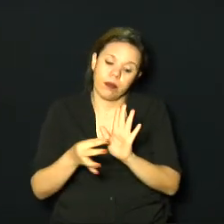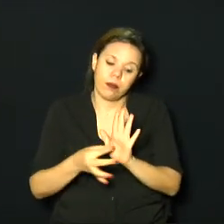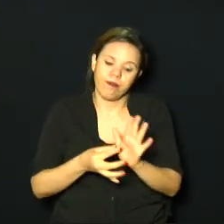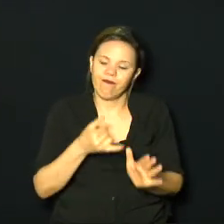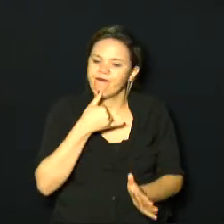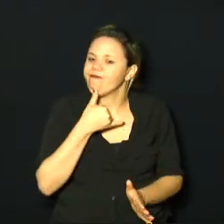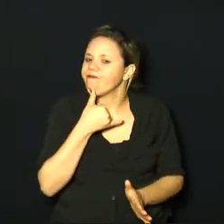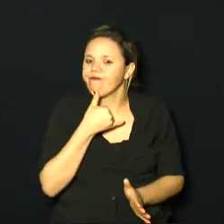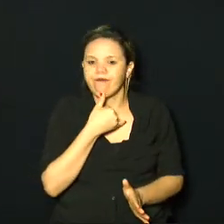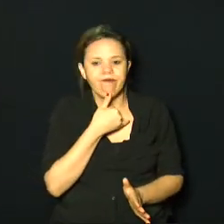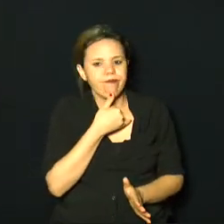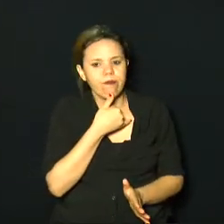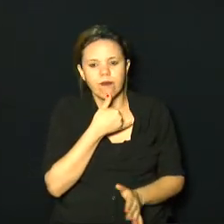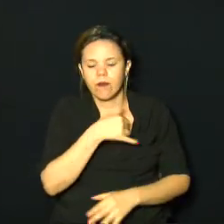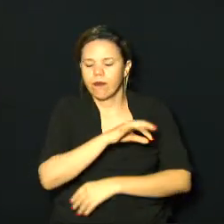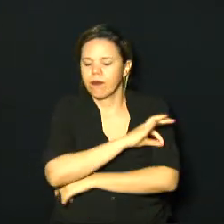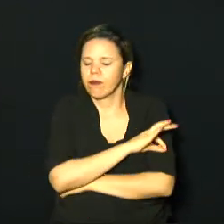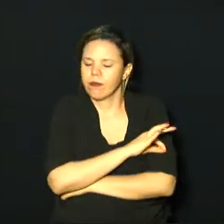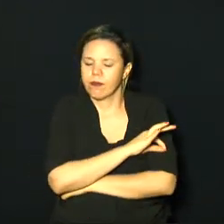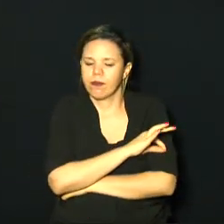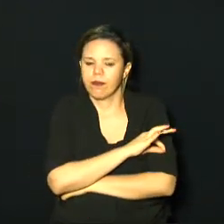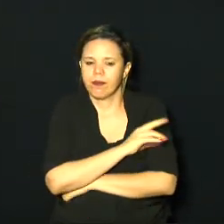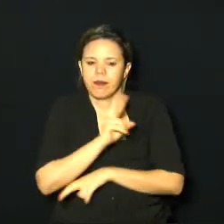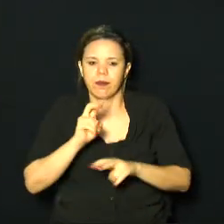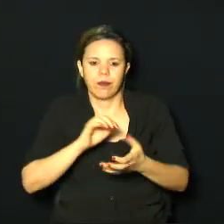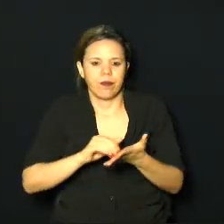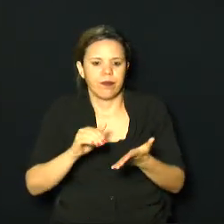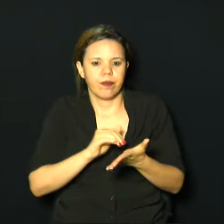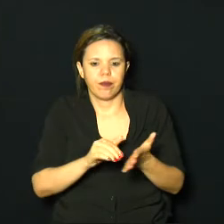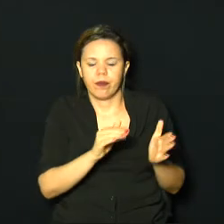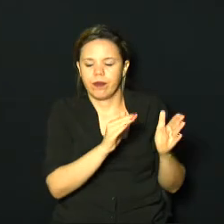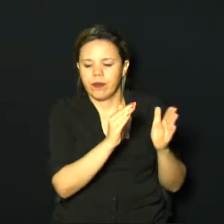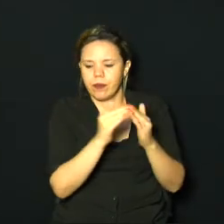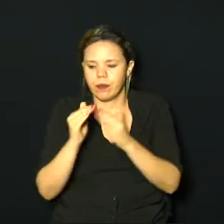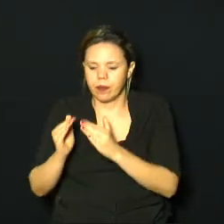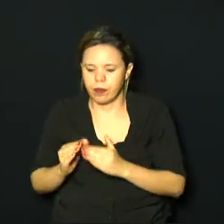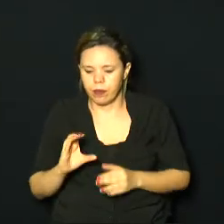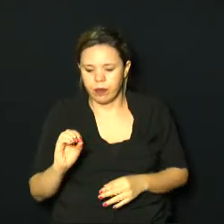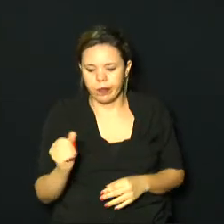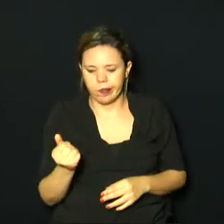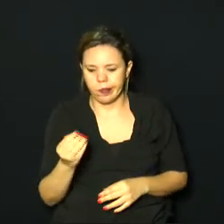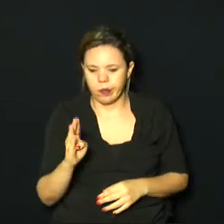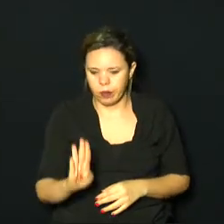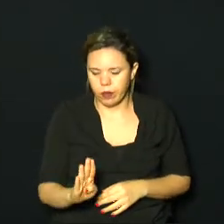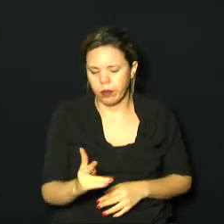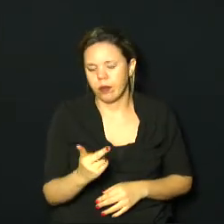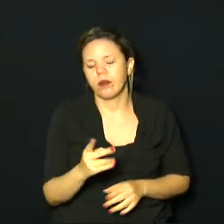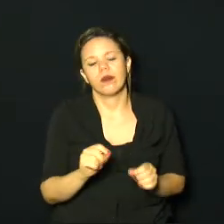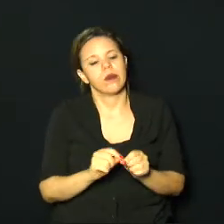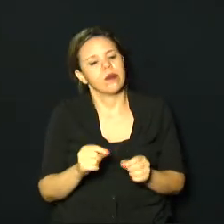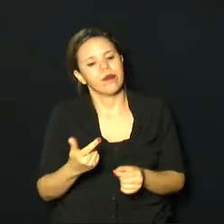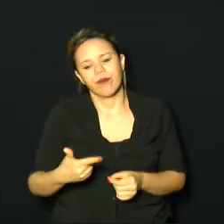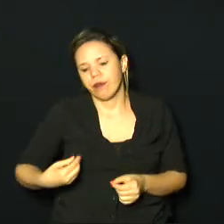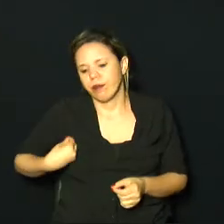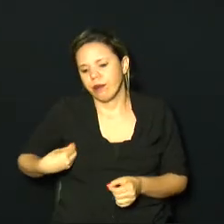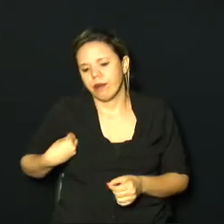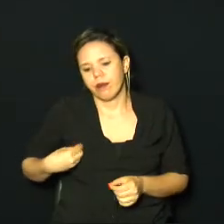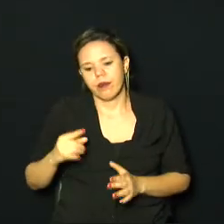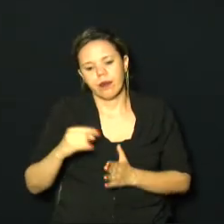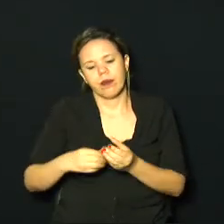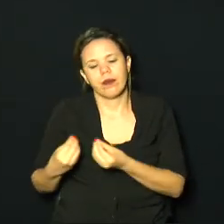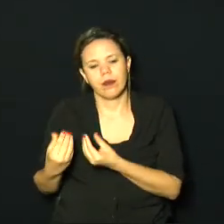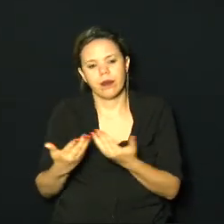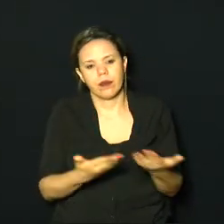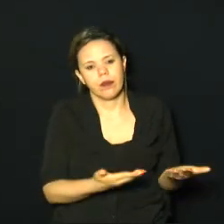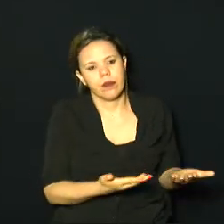que a Prefeitura, através da Secretaria de Habitação, a Coab, não esteve presente, em que pese enviar um ofício, em que